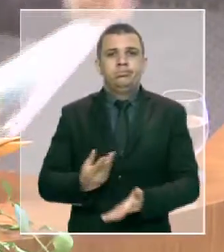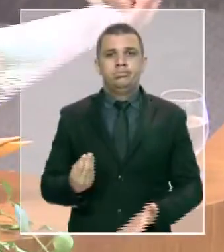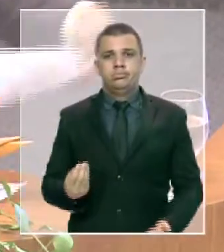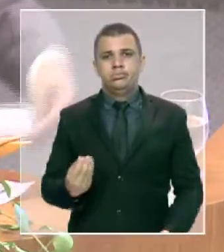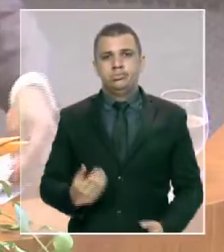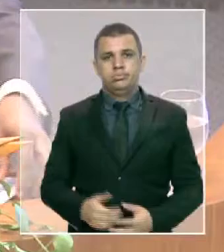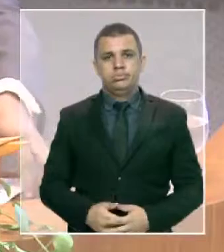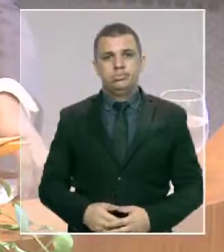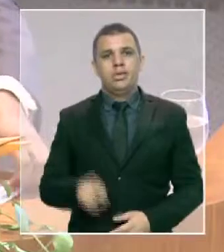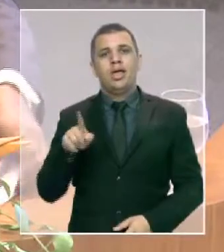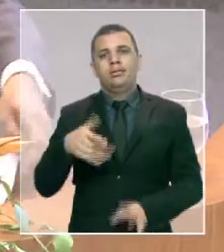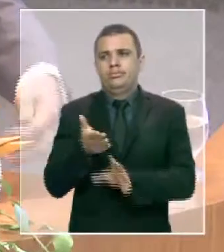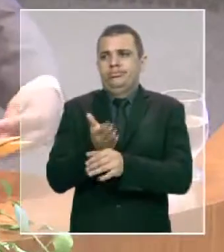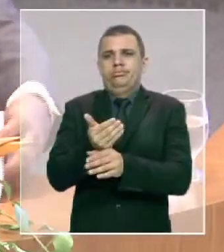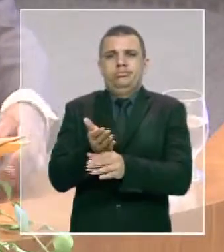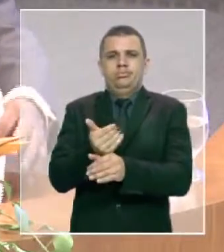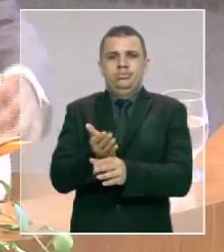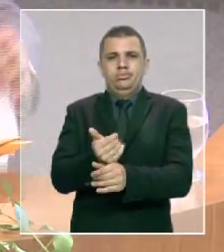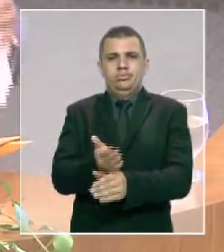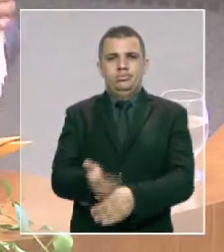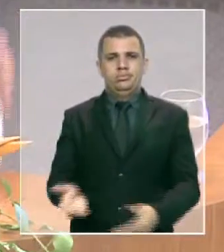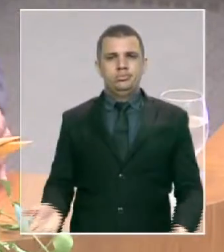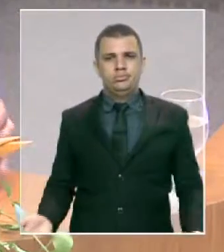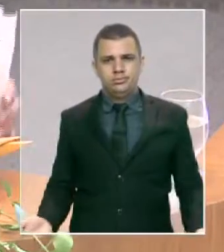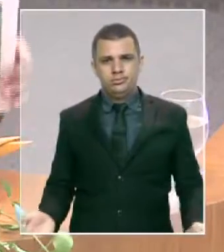Isso é um descaso.